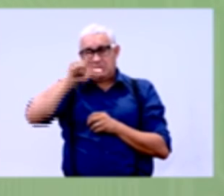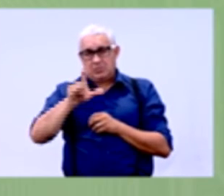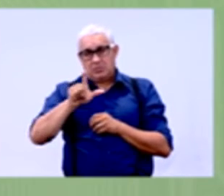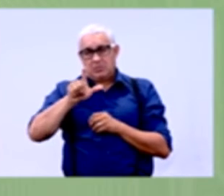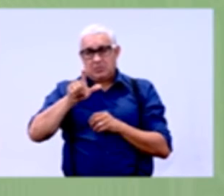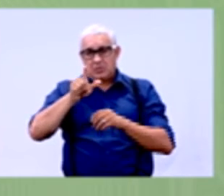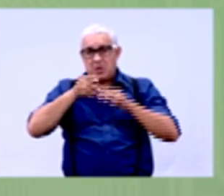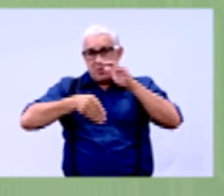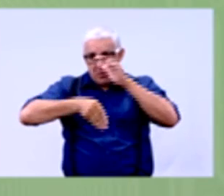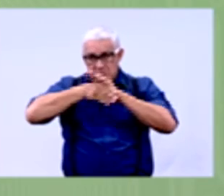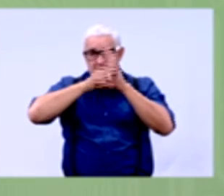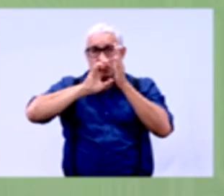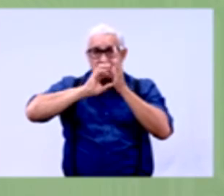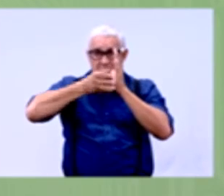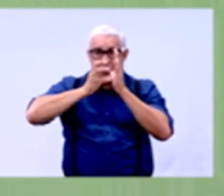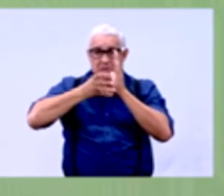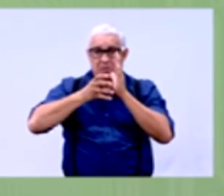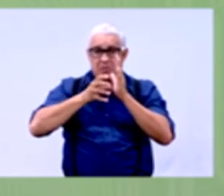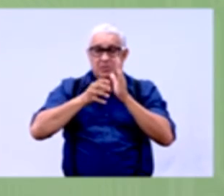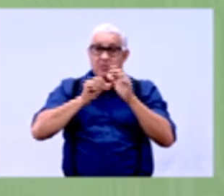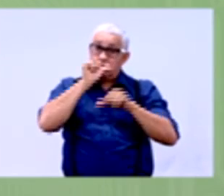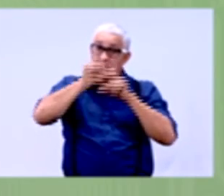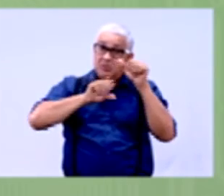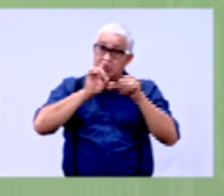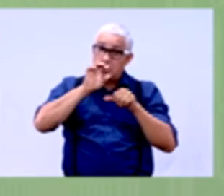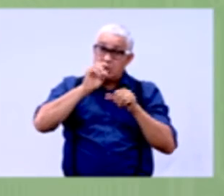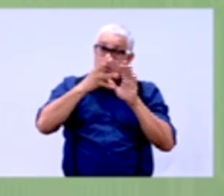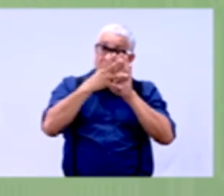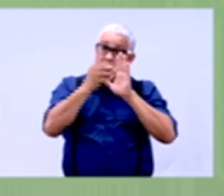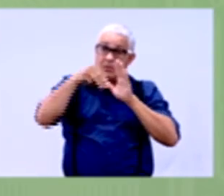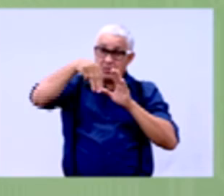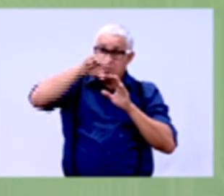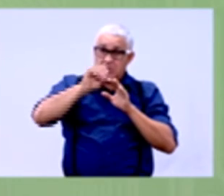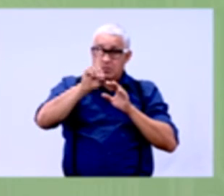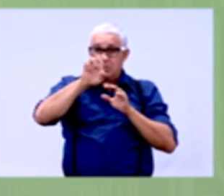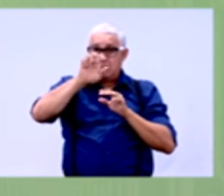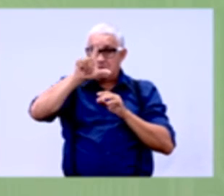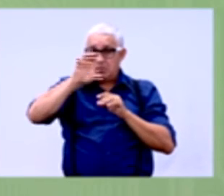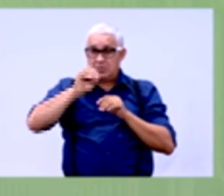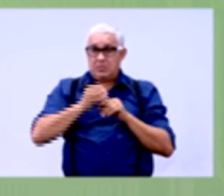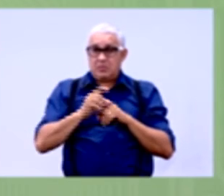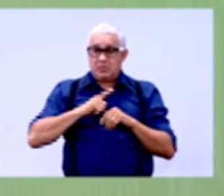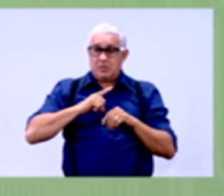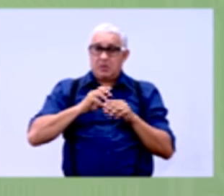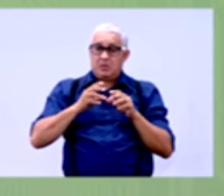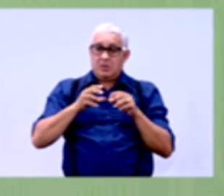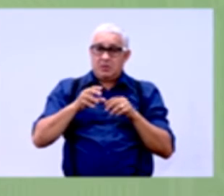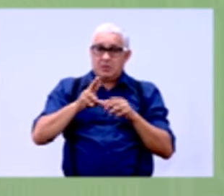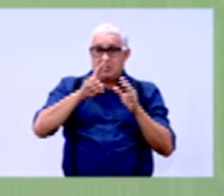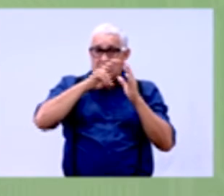então nós vamos mexer só no modelo. E quando nós vamos mexer com a parte de